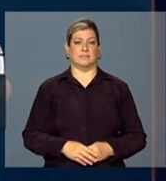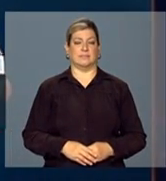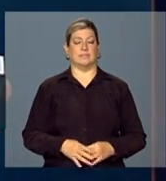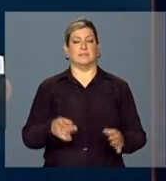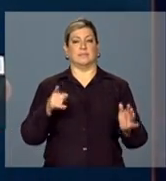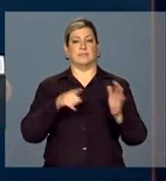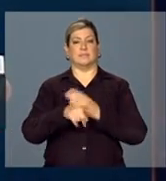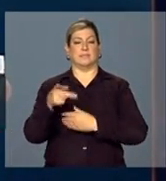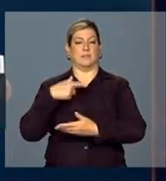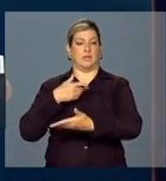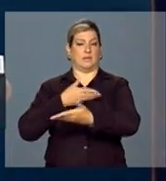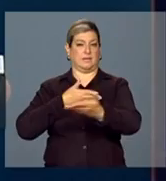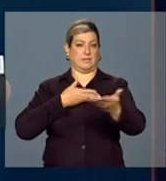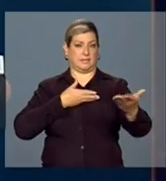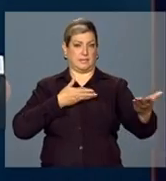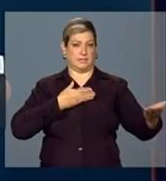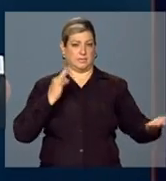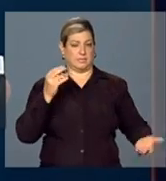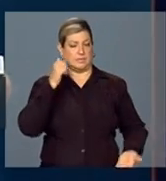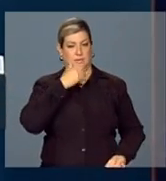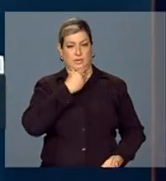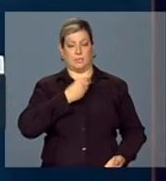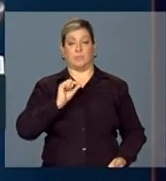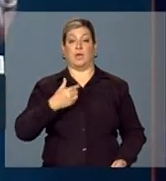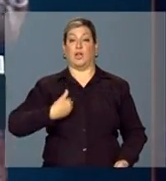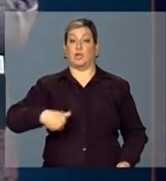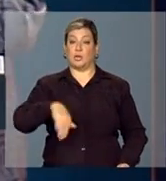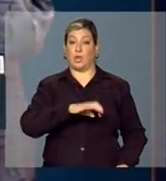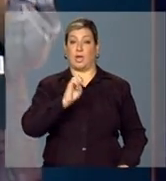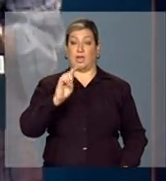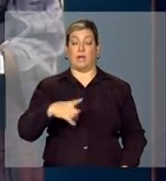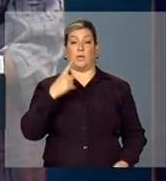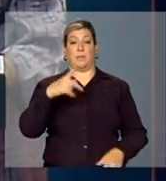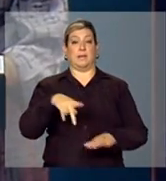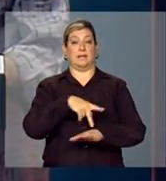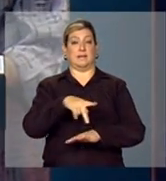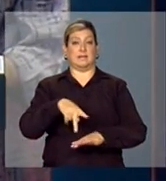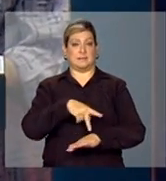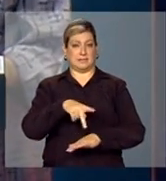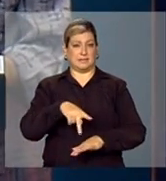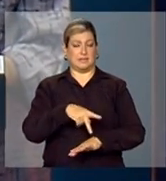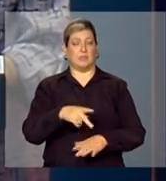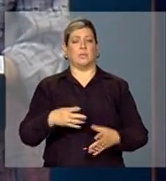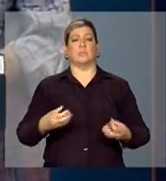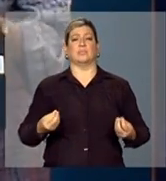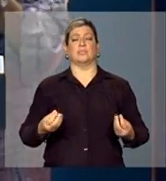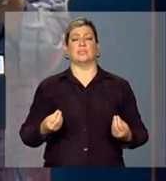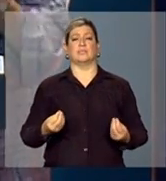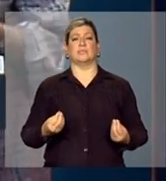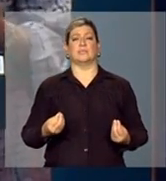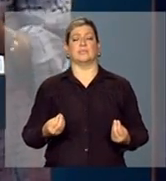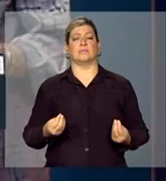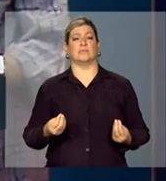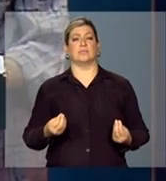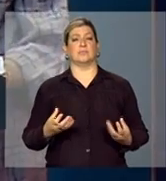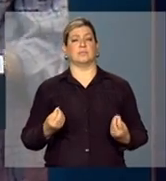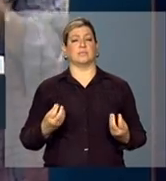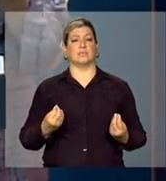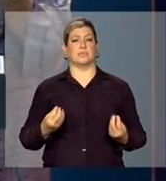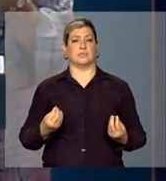Meus amigos e minhas amigas, nós somos uma nação muito,